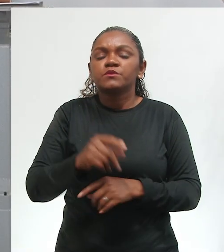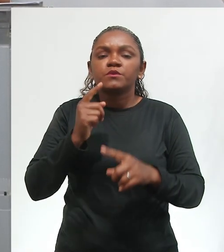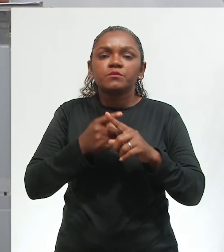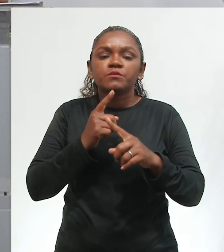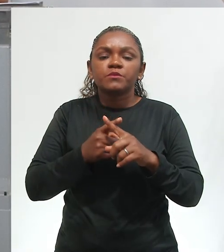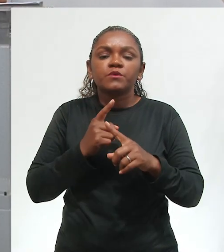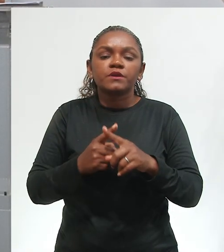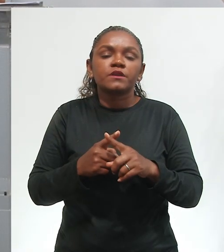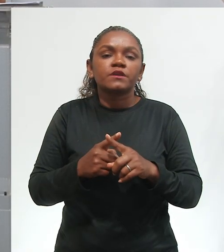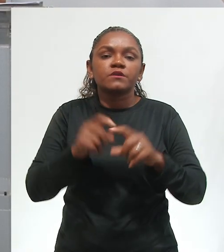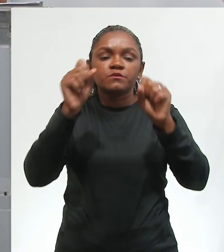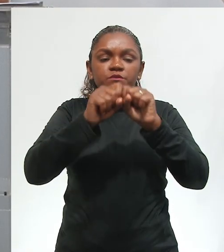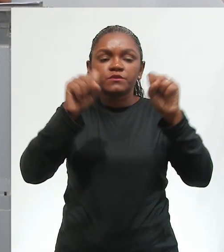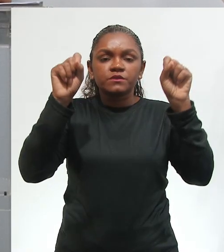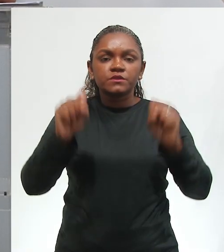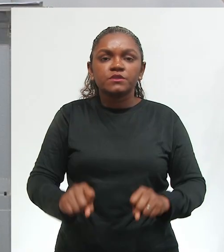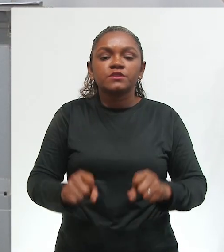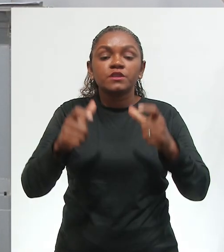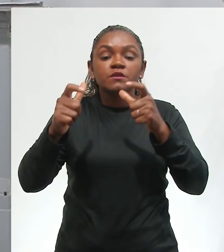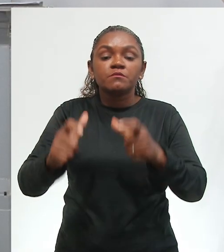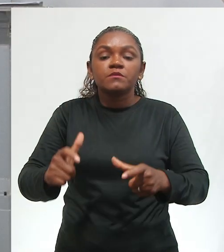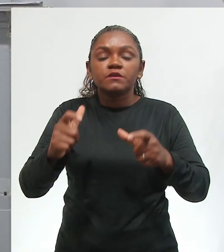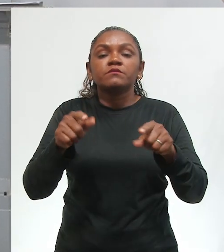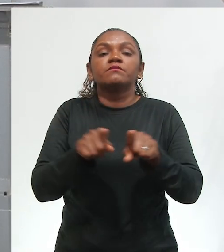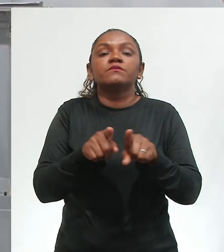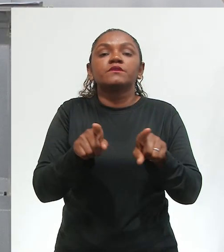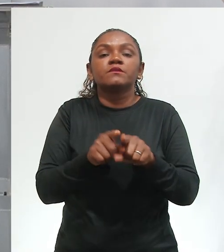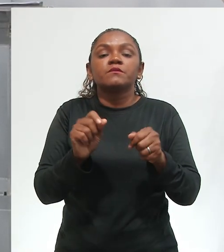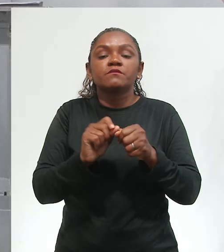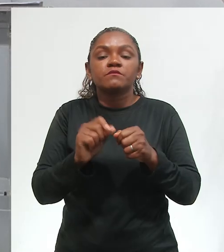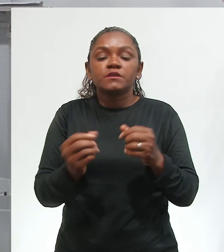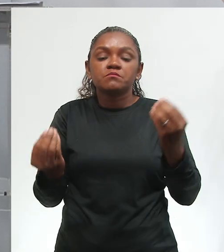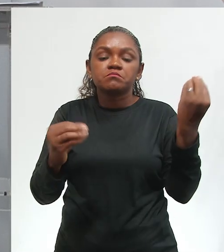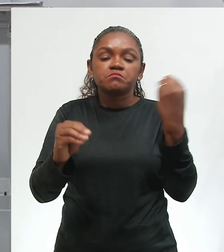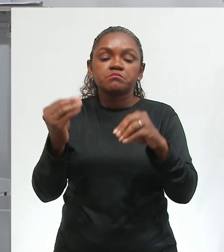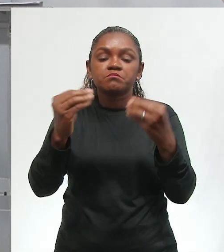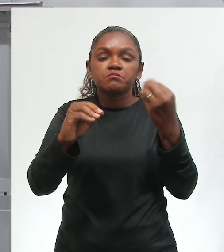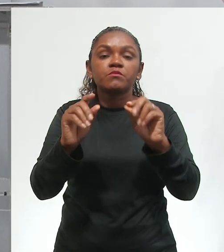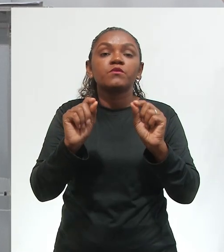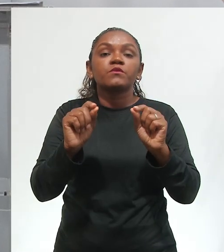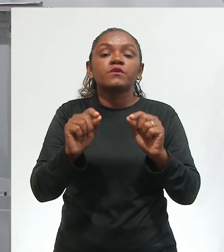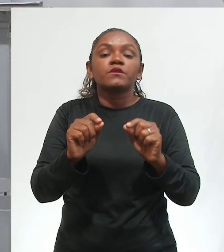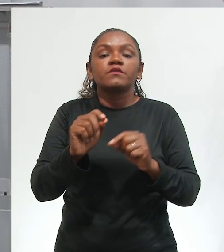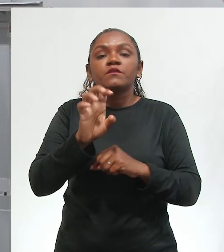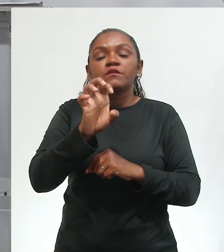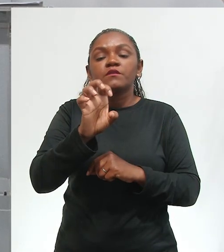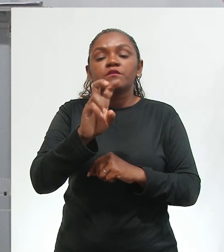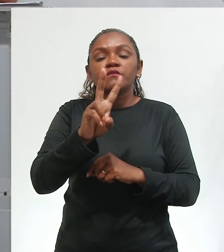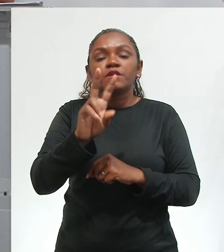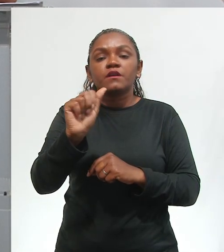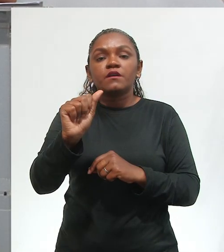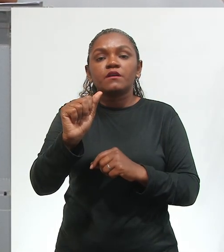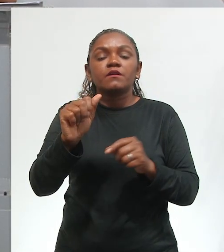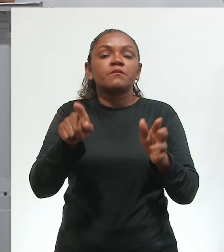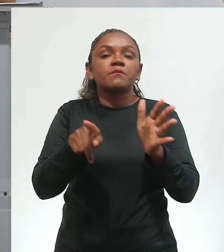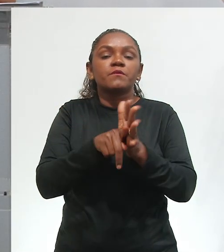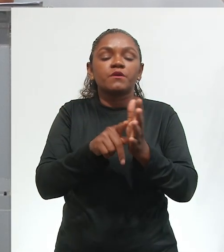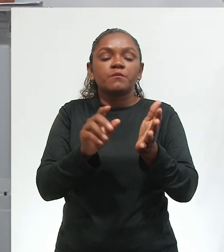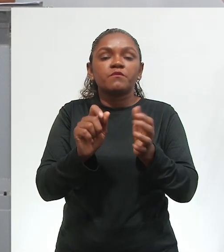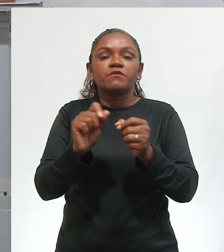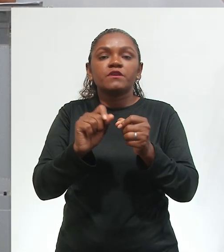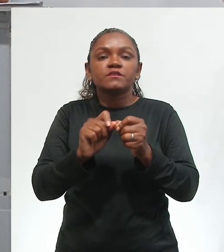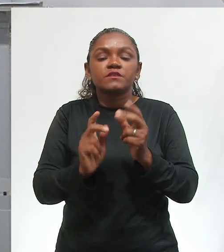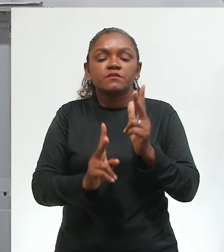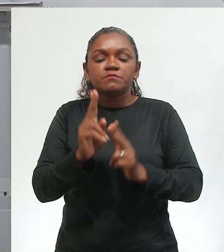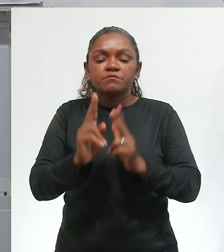o sistema posicional para os alunos, né? E a gente pode montar ele de EVA, né? Com palitos de